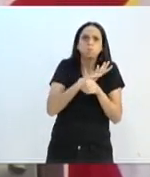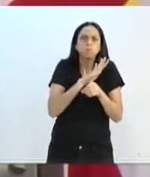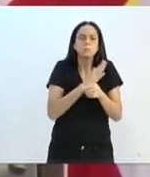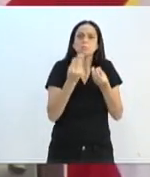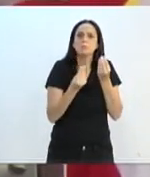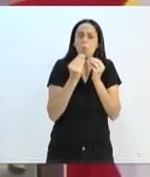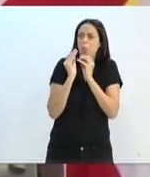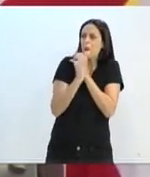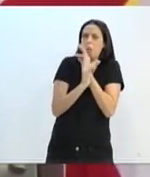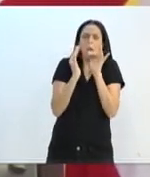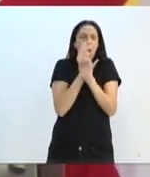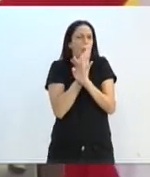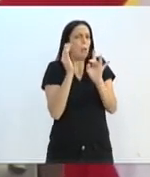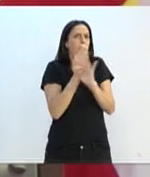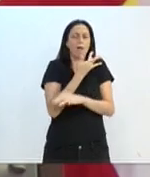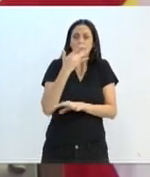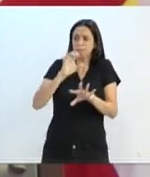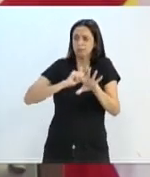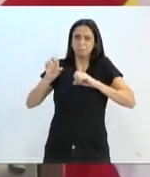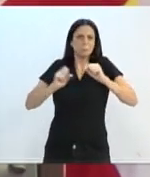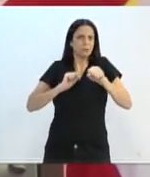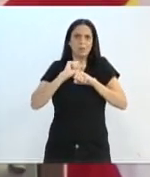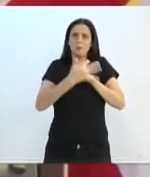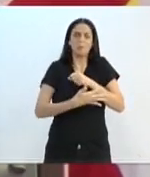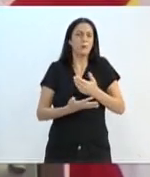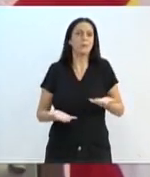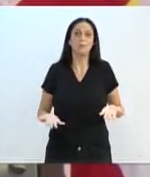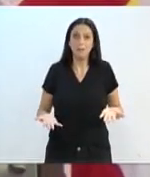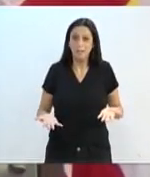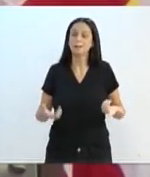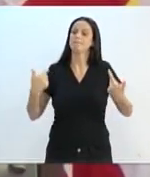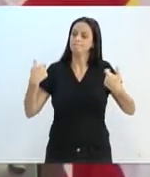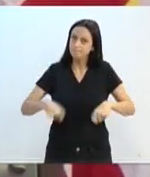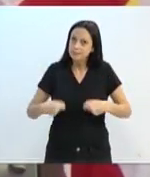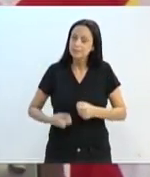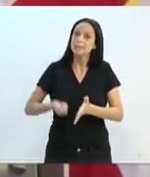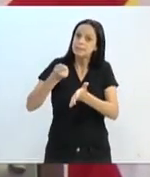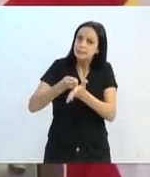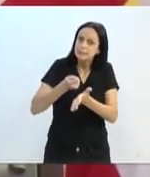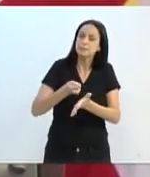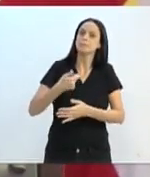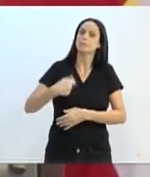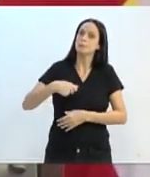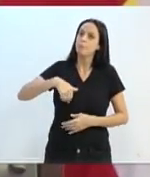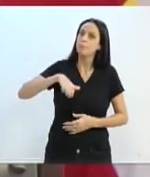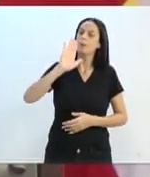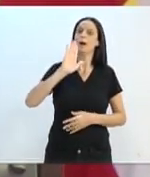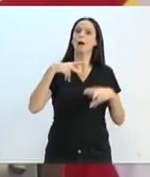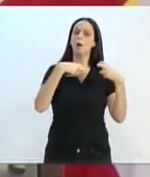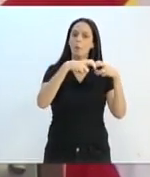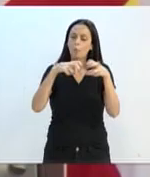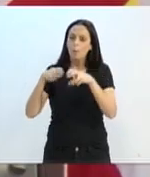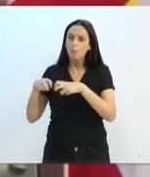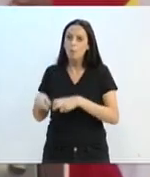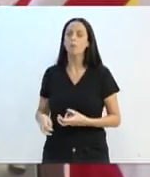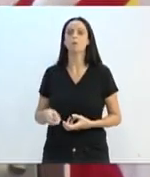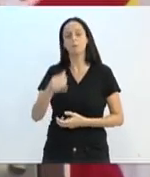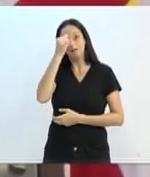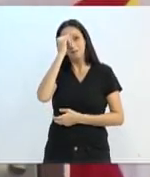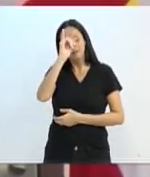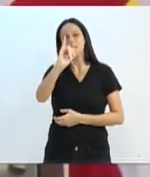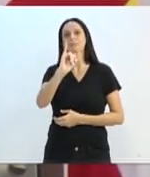é mais fácil pegar a doença. Então, nós temos que pegar e exigir que tenha mais ônibus para nós ter para evitar isso